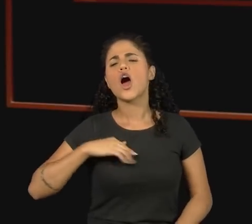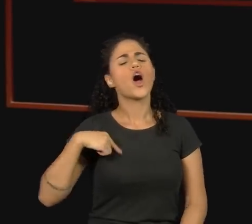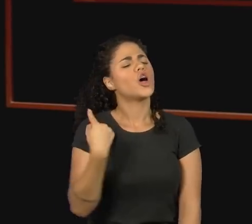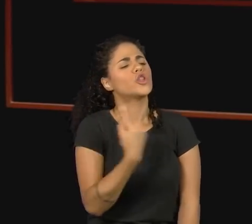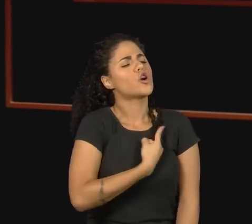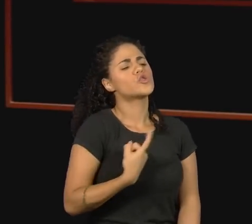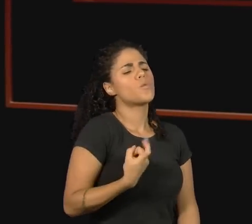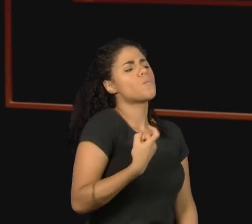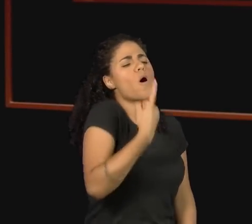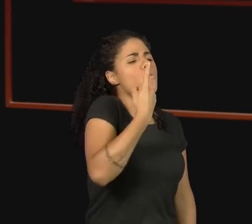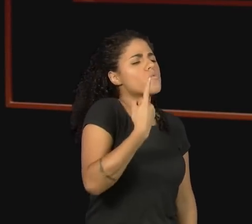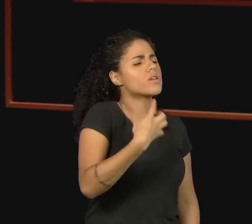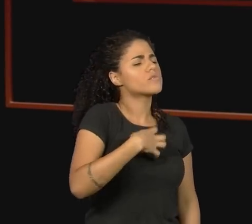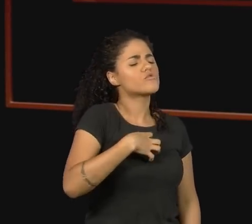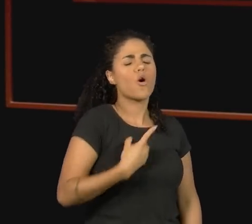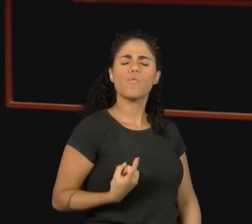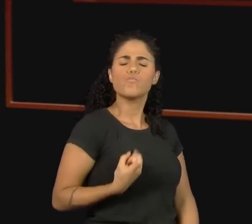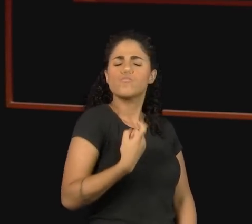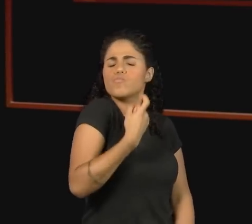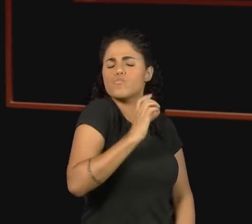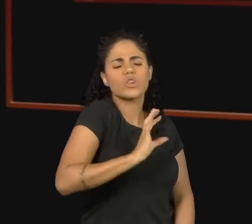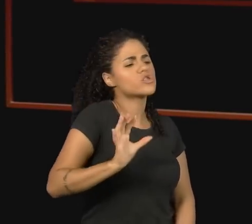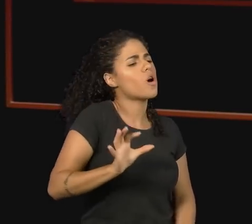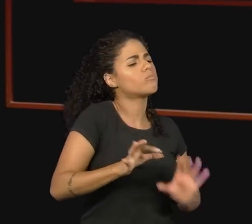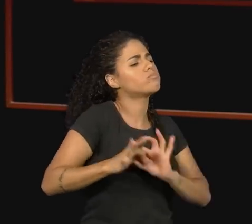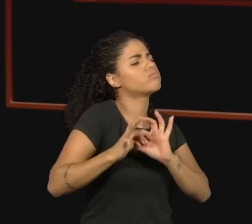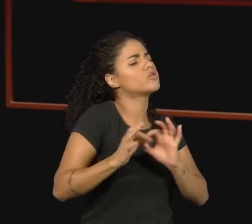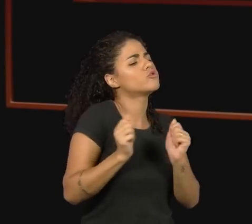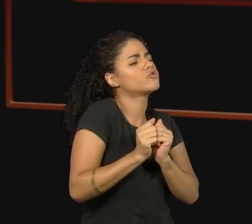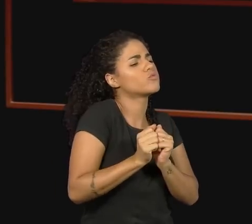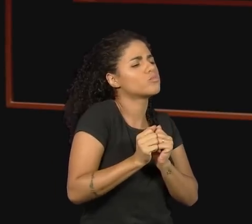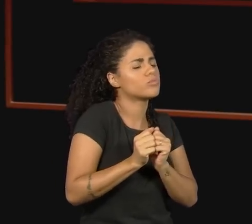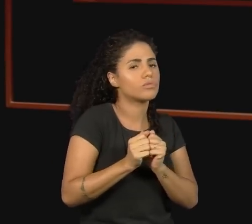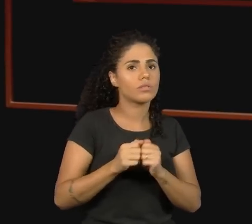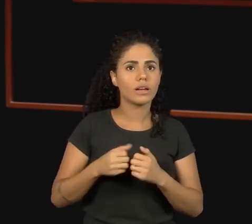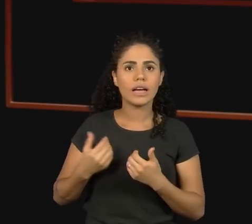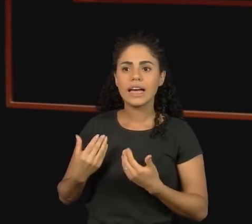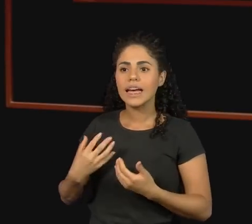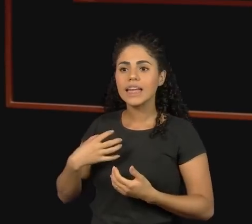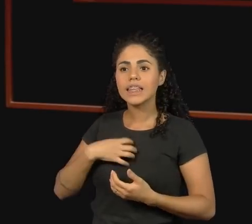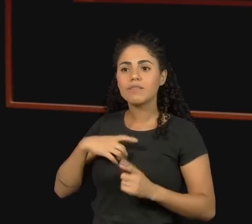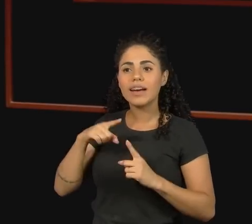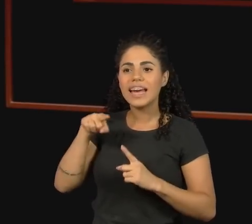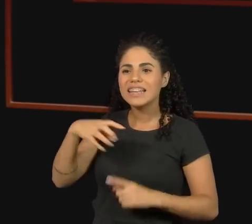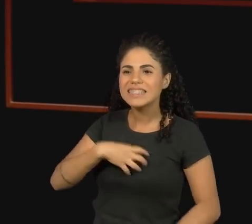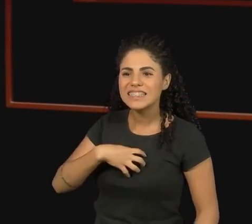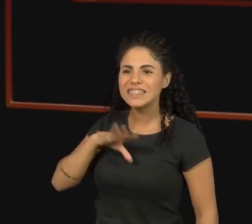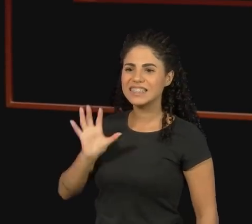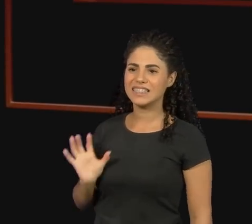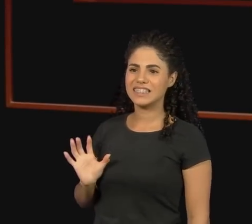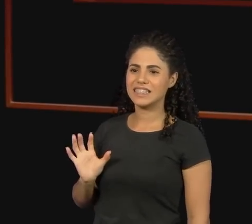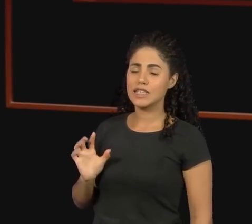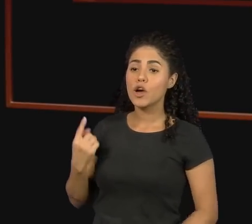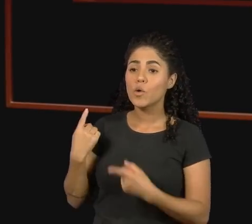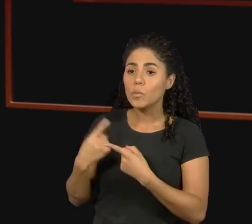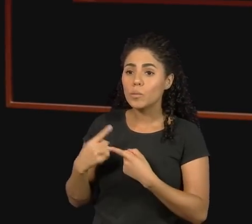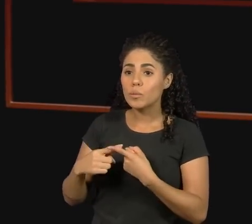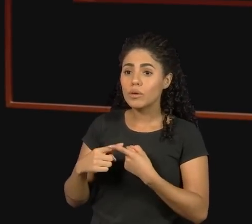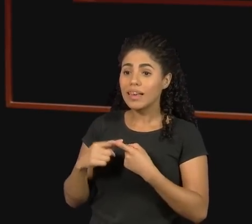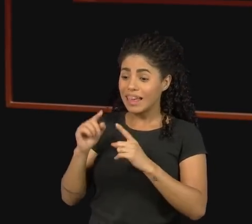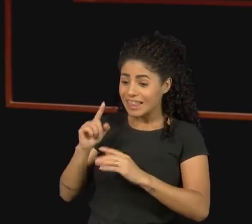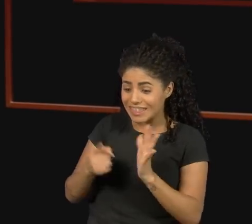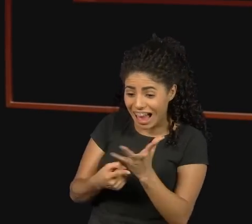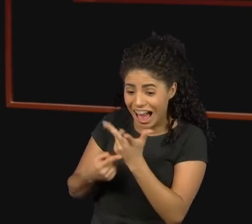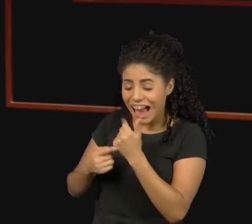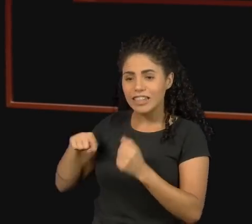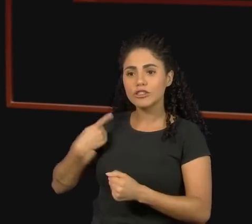uma única, nós somos uma única, estamos juntas. Né? É tipo isso mesmo, a Bibi tá certa. Porque a